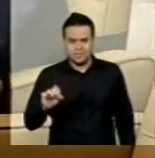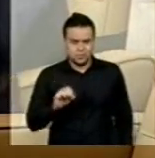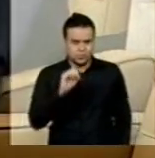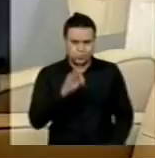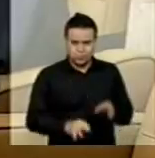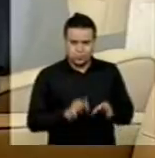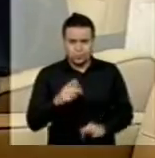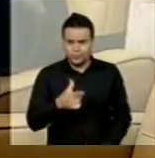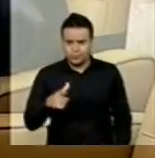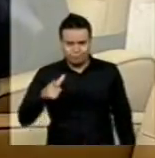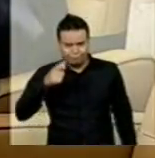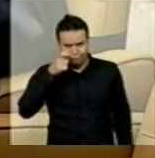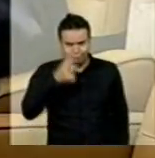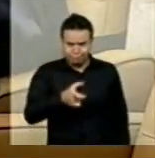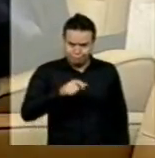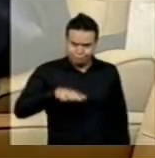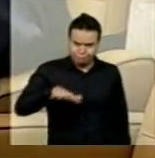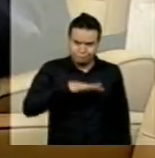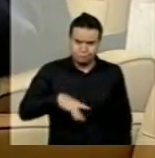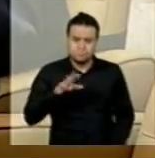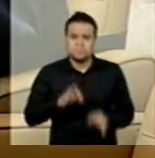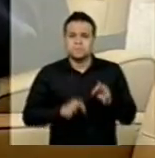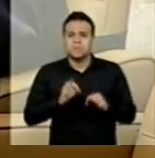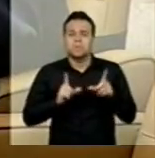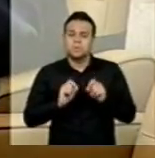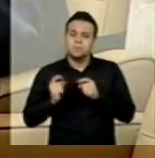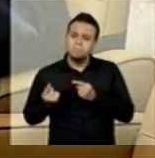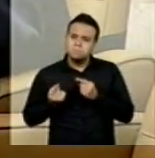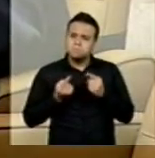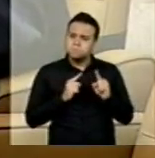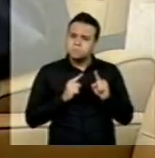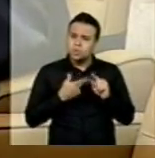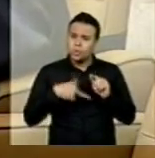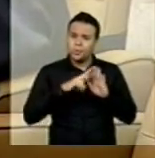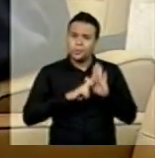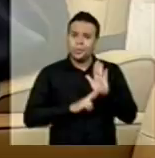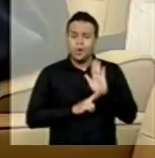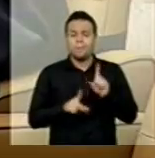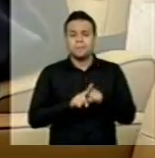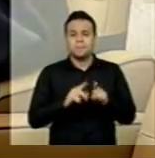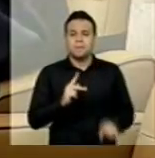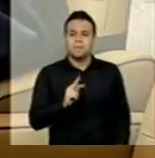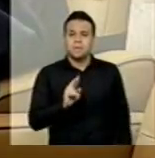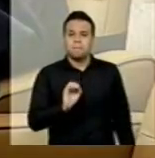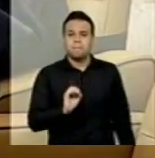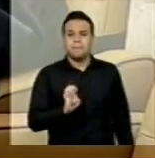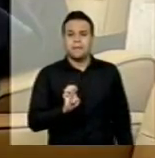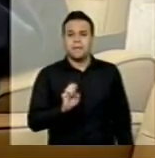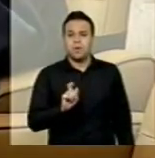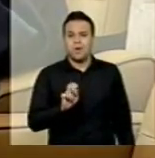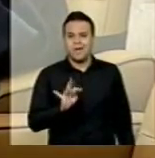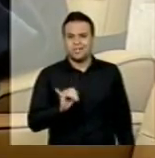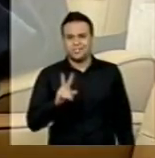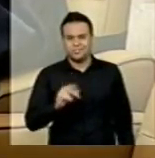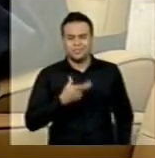interesse jurídico para questionar normas e prerrogativas relativas à categoria